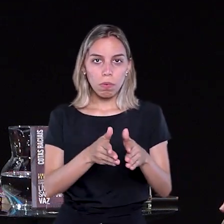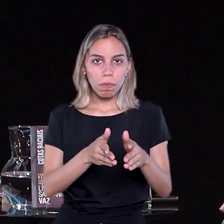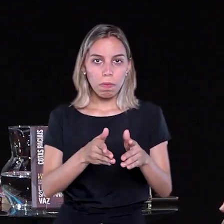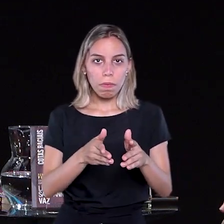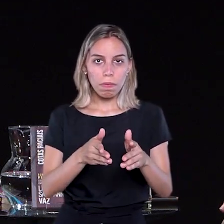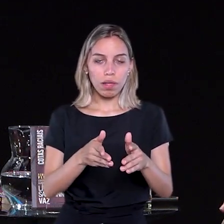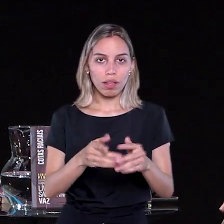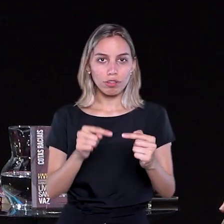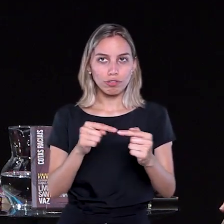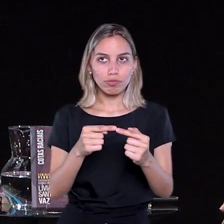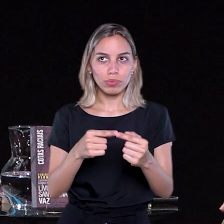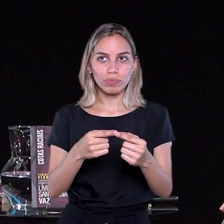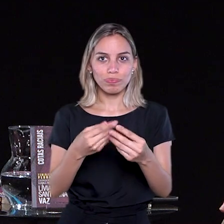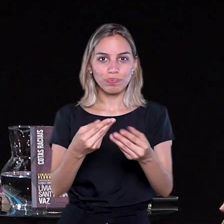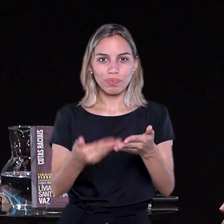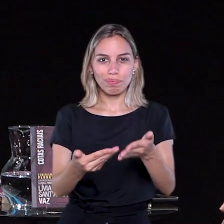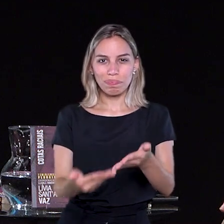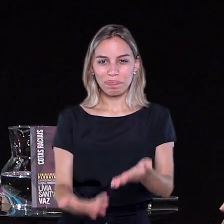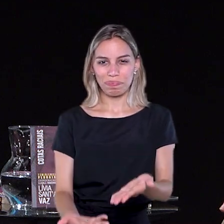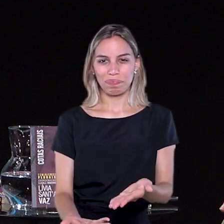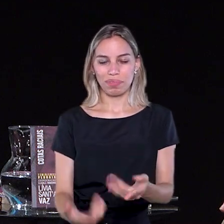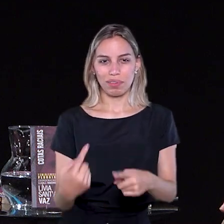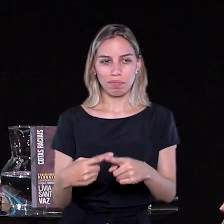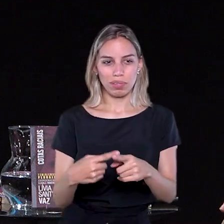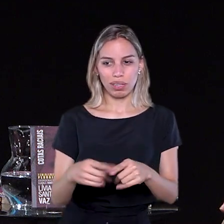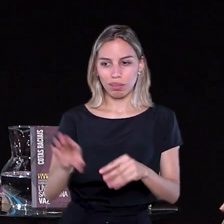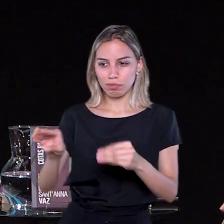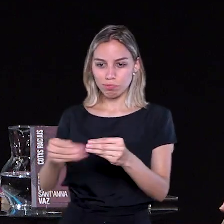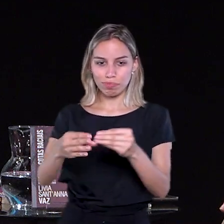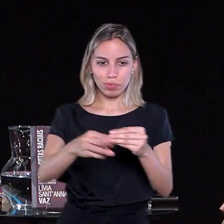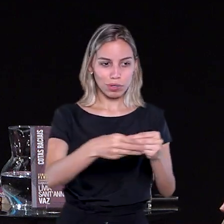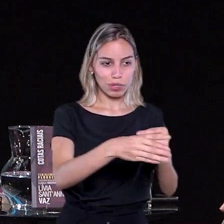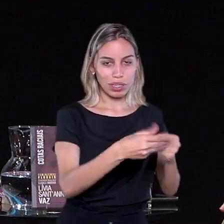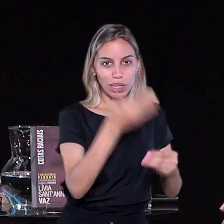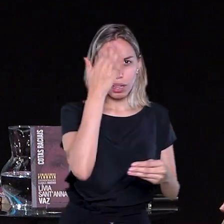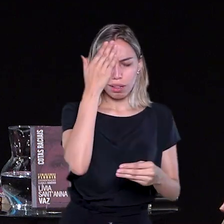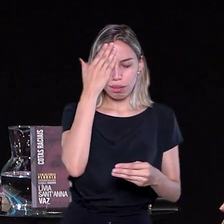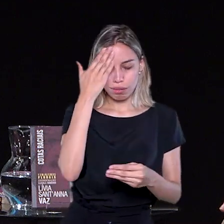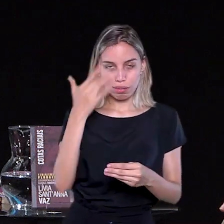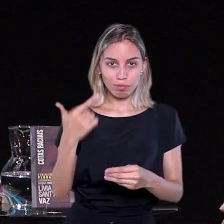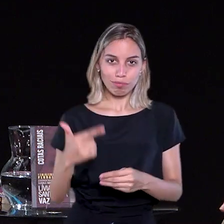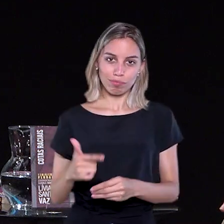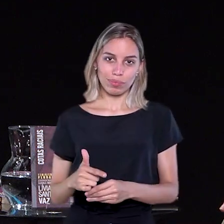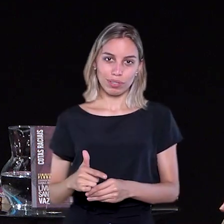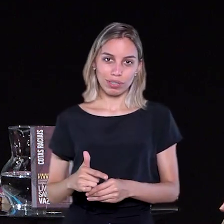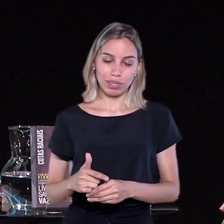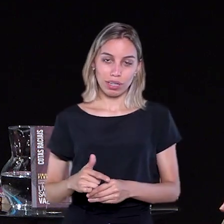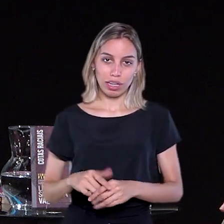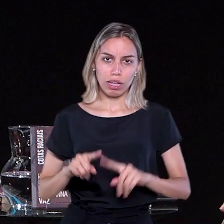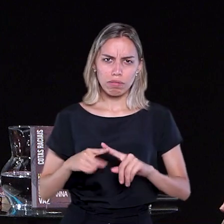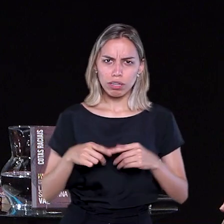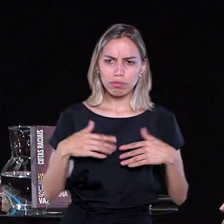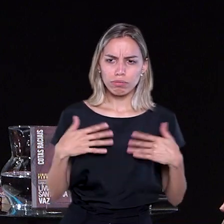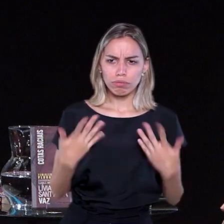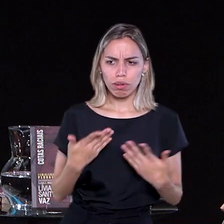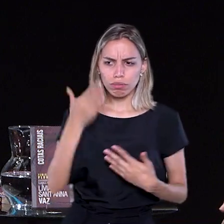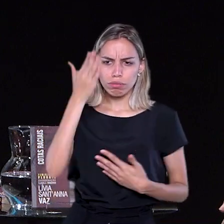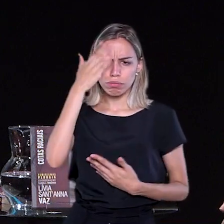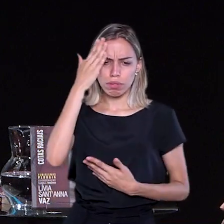outros saberes. A academia não é o saber ideal. Quanto saber, quanto conhecimento